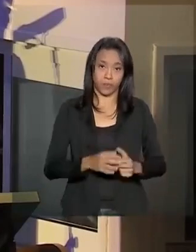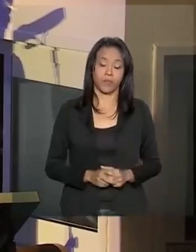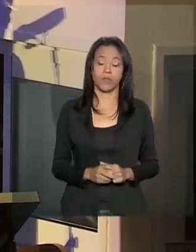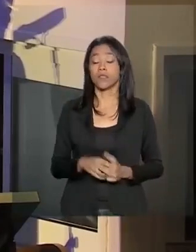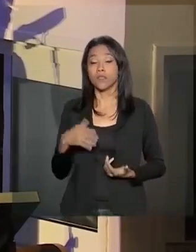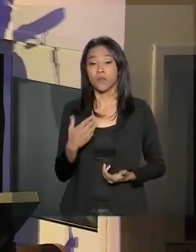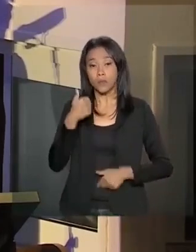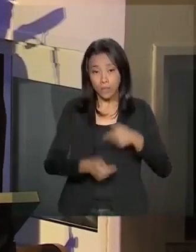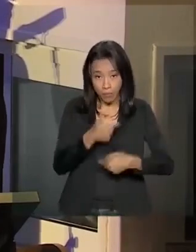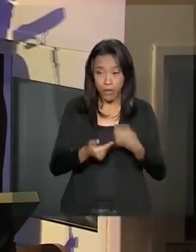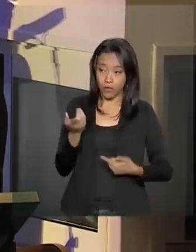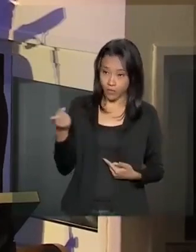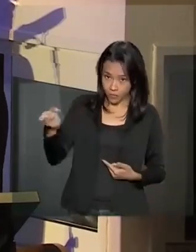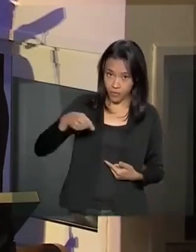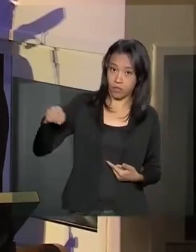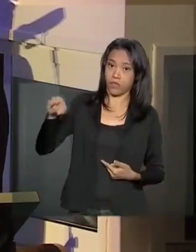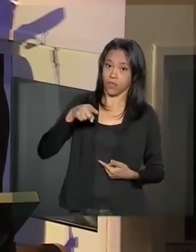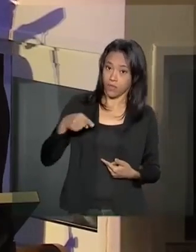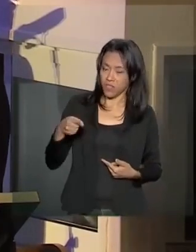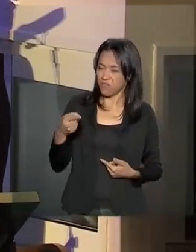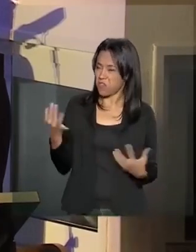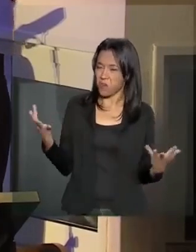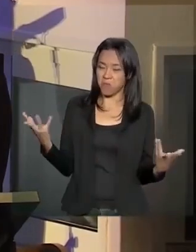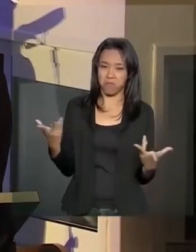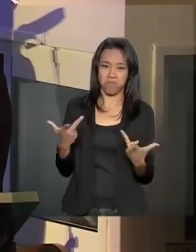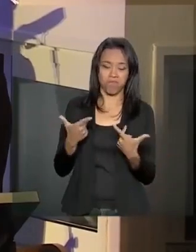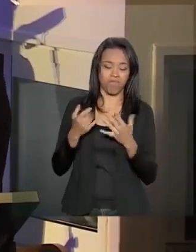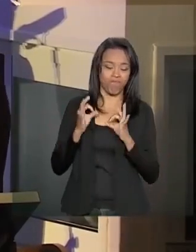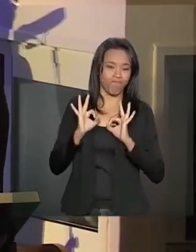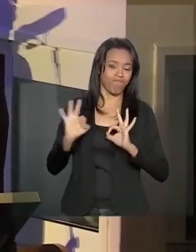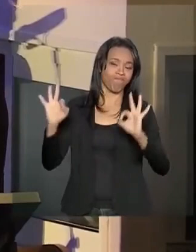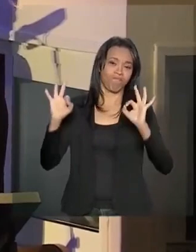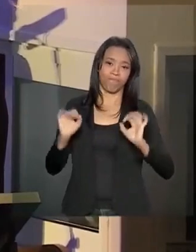O trabalho dos senhores foi excepcional.